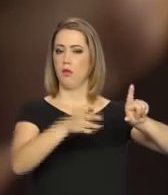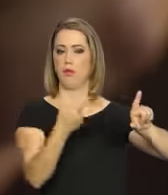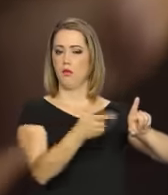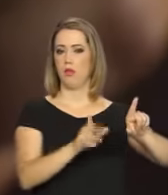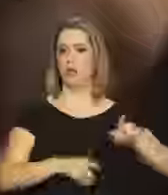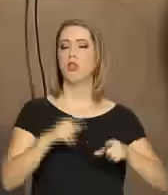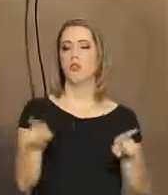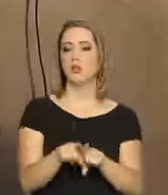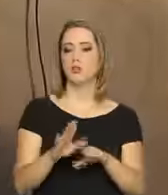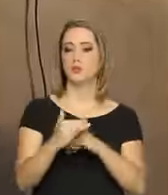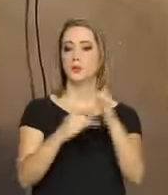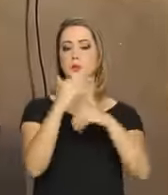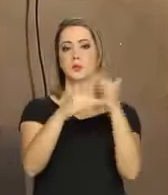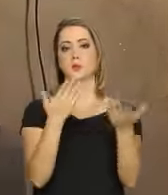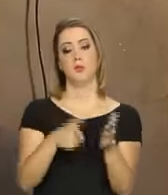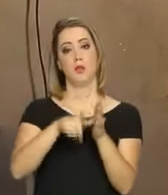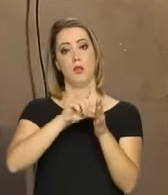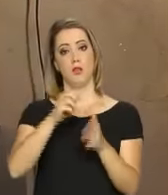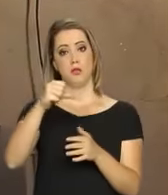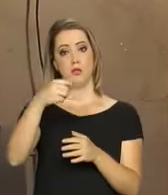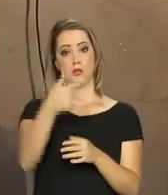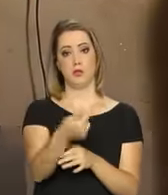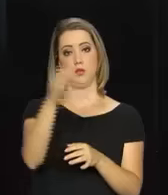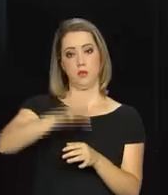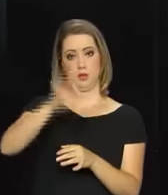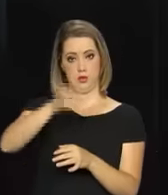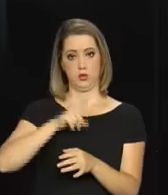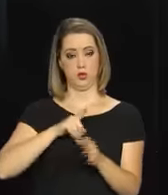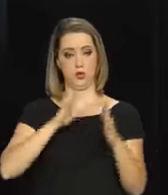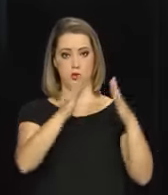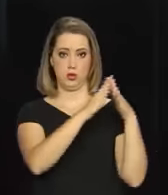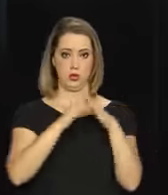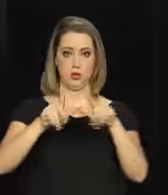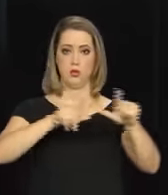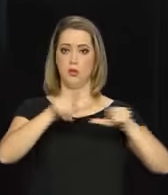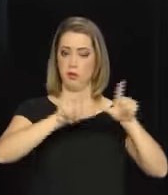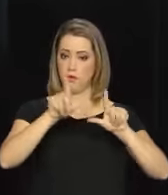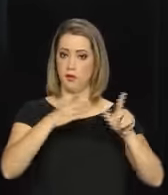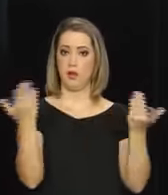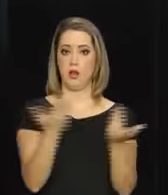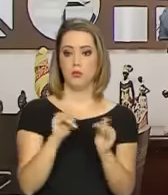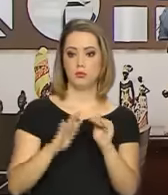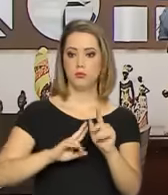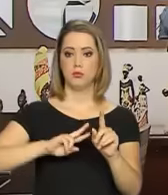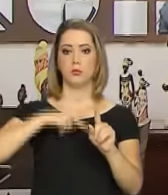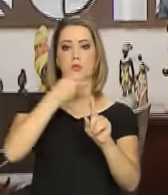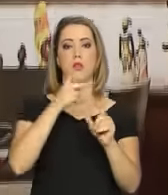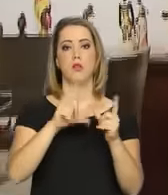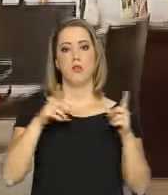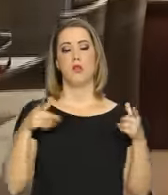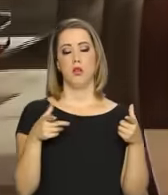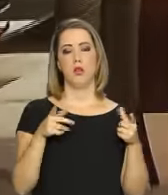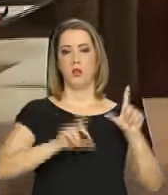estavam presentes em mais de 97% dos domicílios e pela primeira vez o número de televisores de tela fina